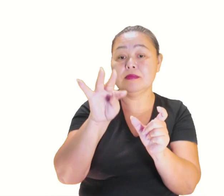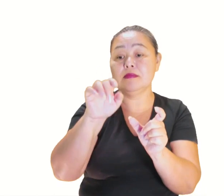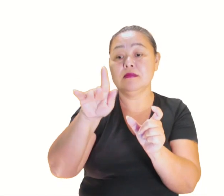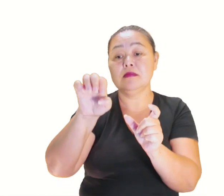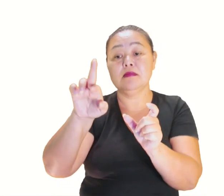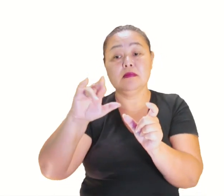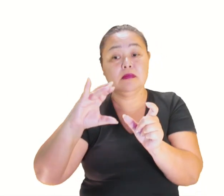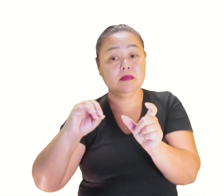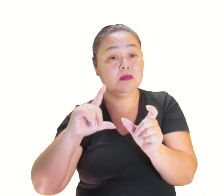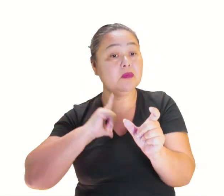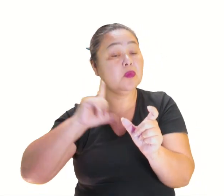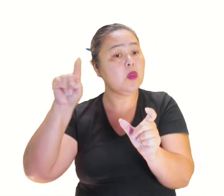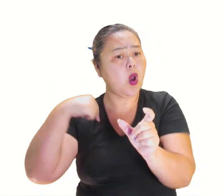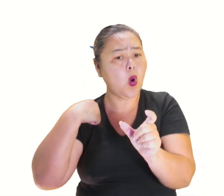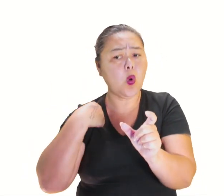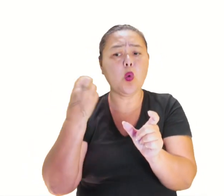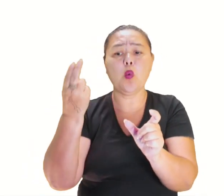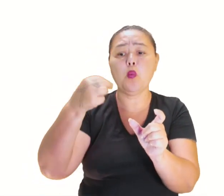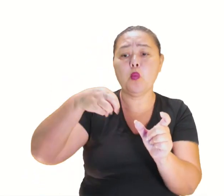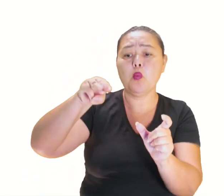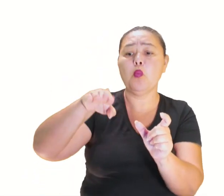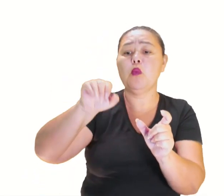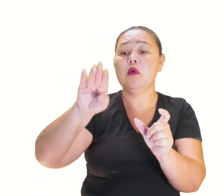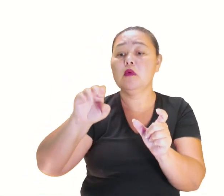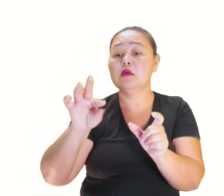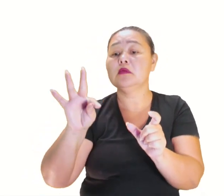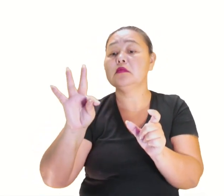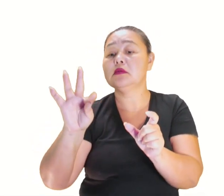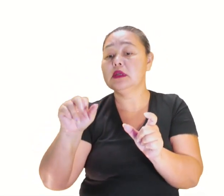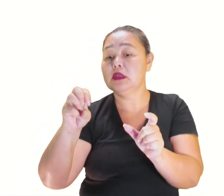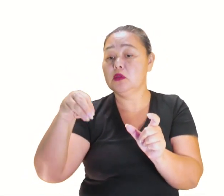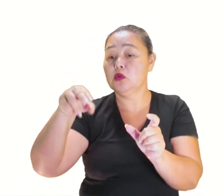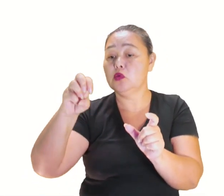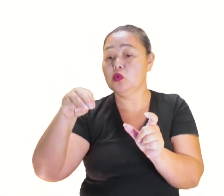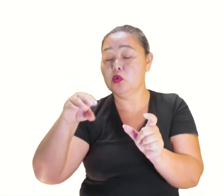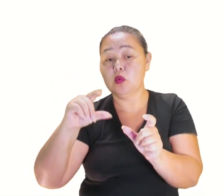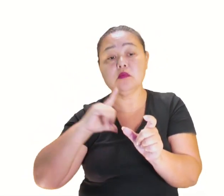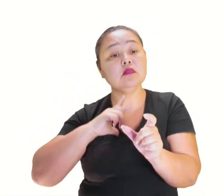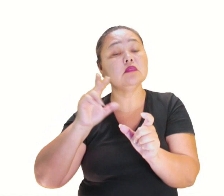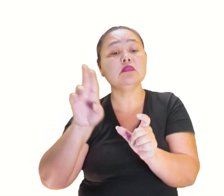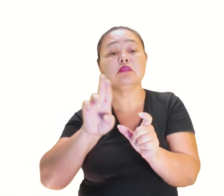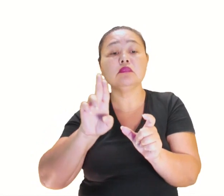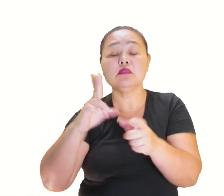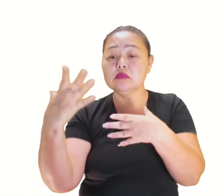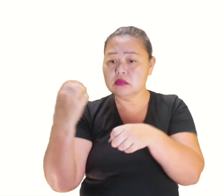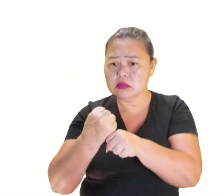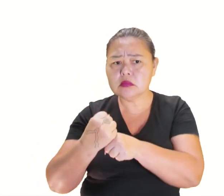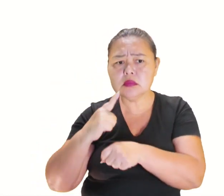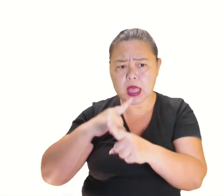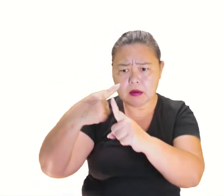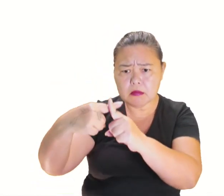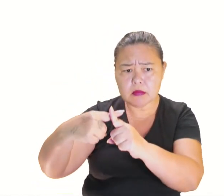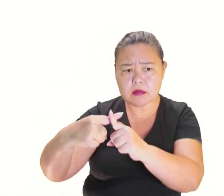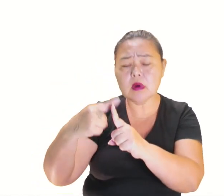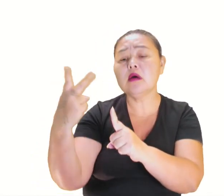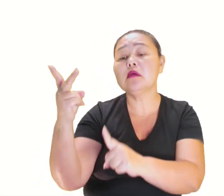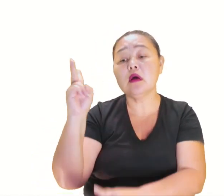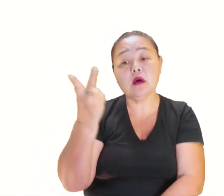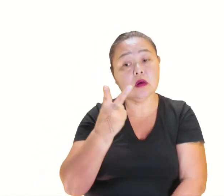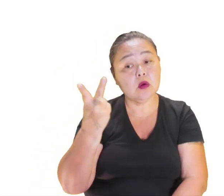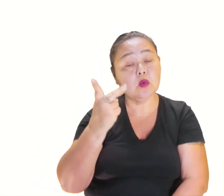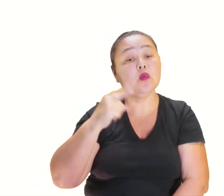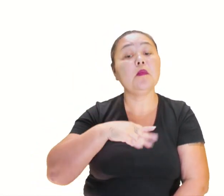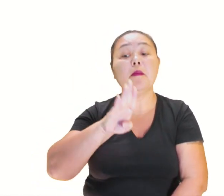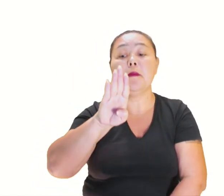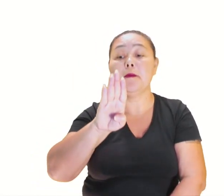algébricos. Então aqui é para dizer se é monômio, binômio ou trinômio? Isso mesmo. Tem uma operaçãozinha de mais aqui? Tem. 2x mais 5, então